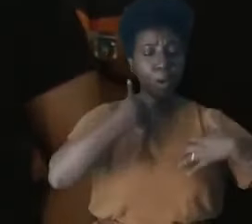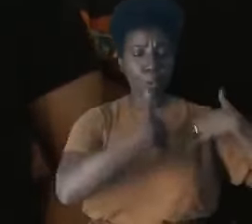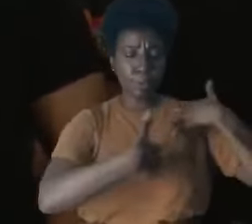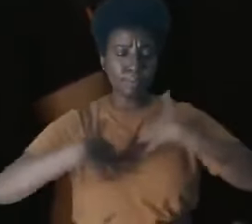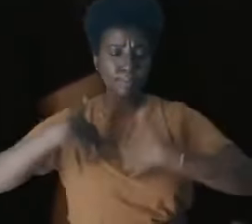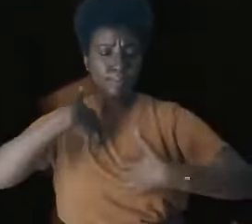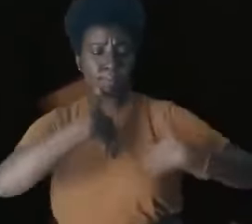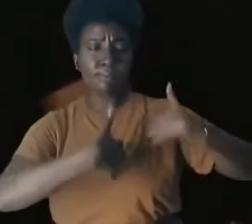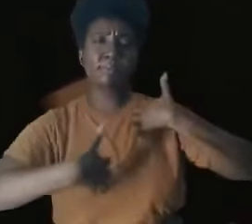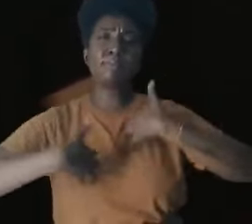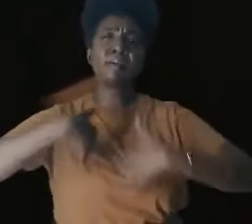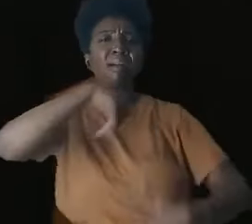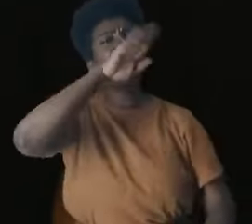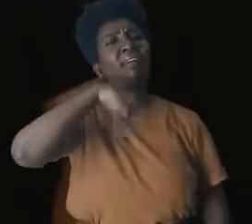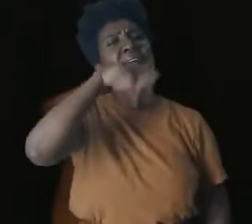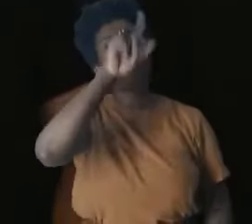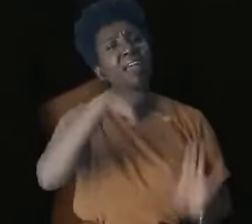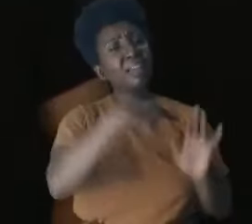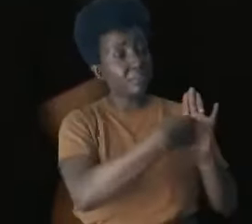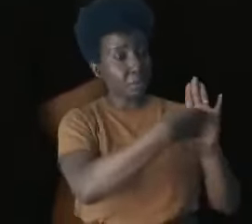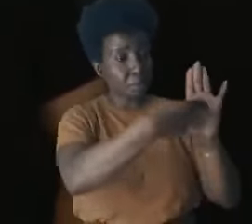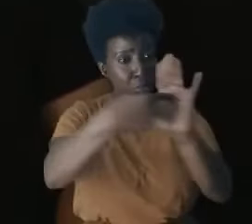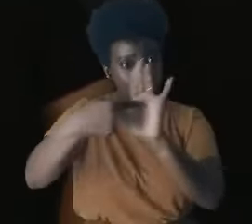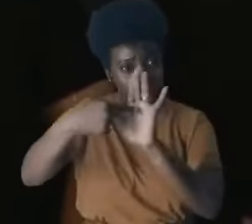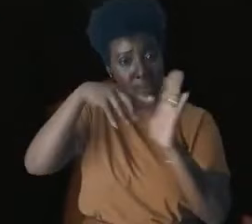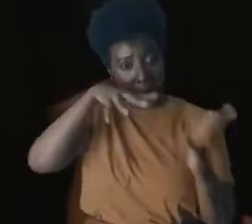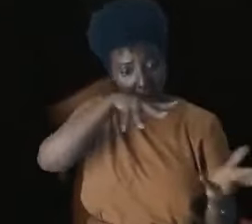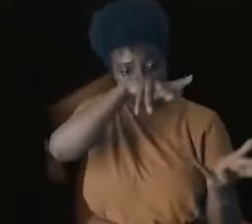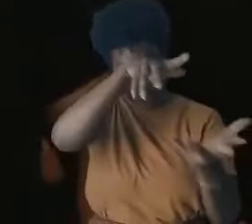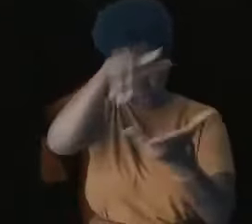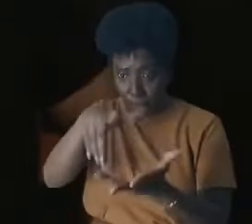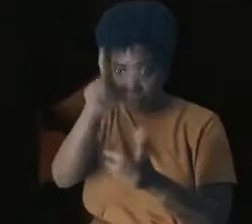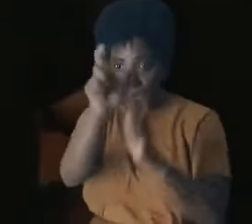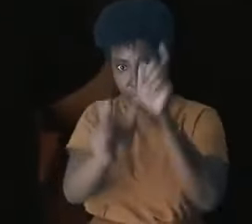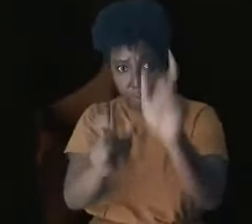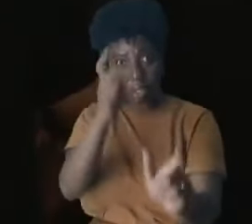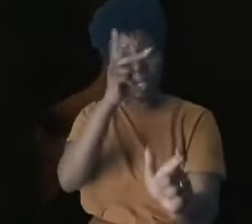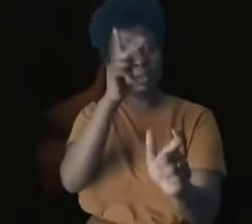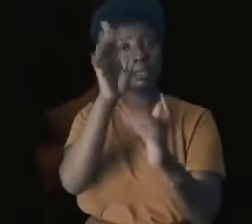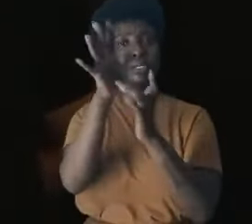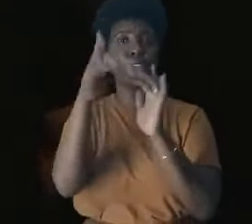é que vai dizer para esse mundo que Jesus é bom?